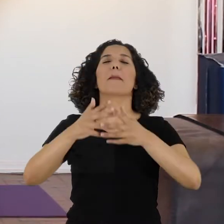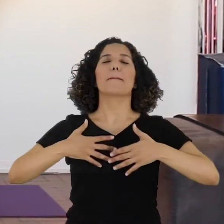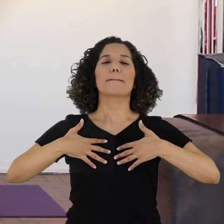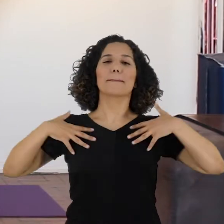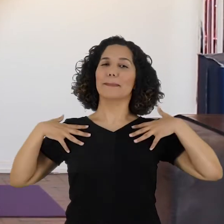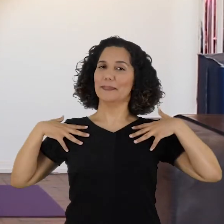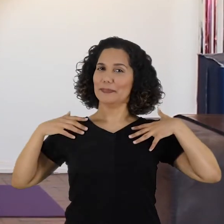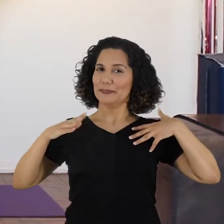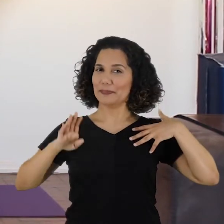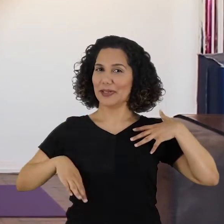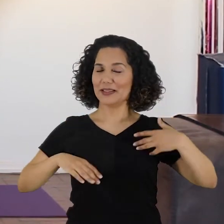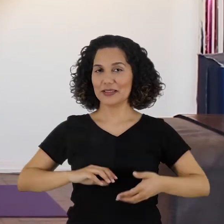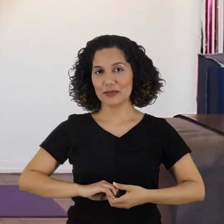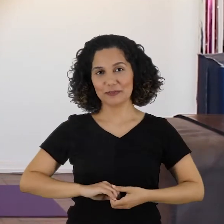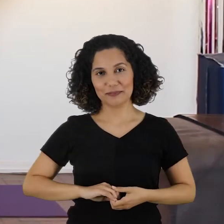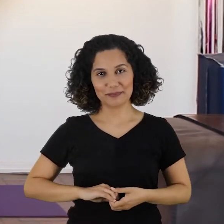cima, abre bem o peito.